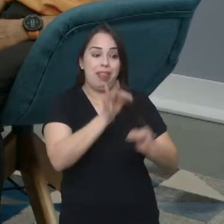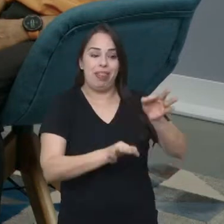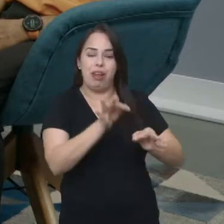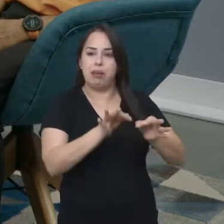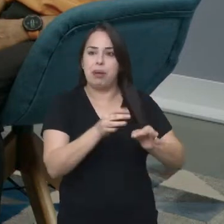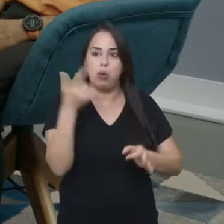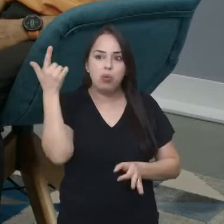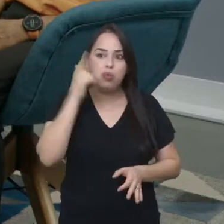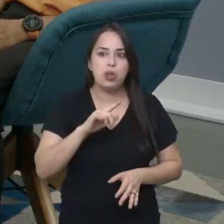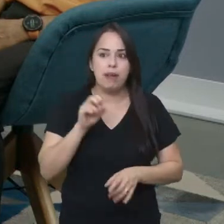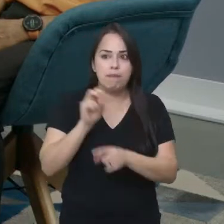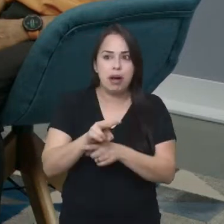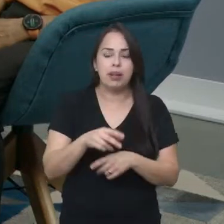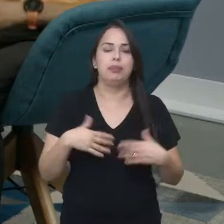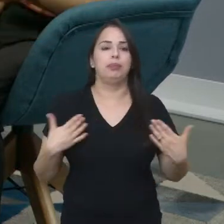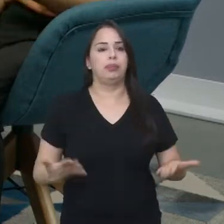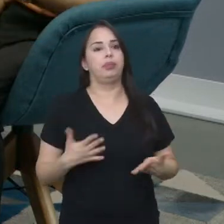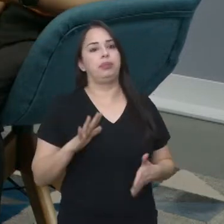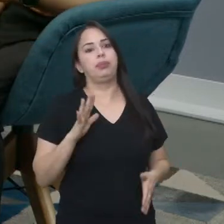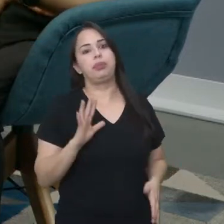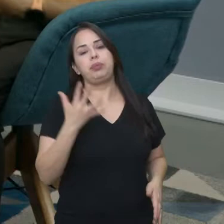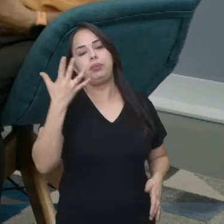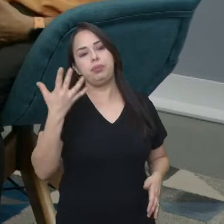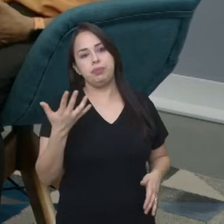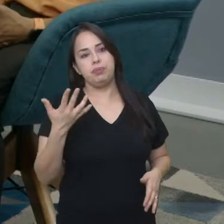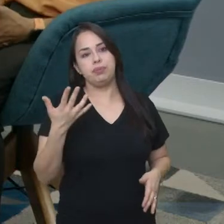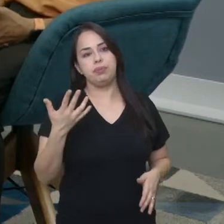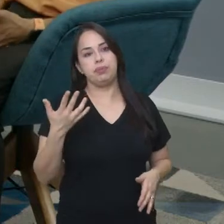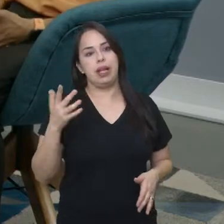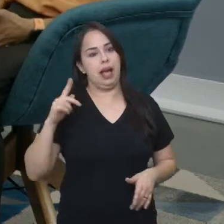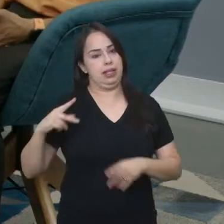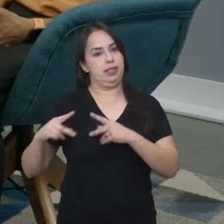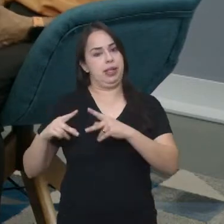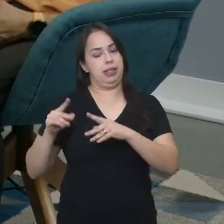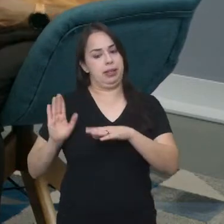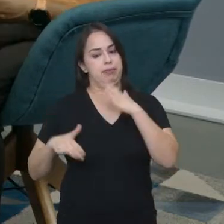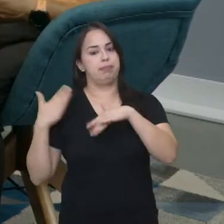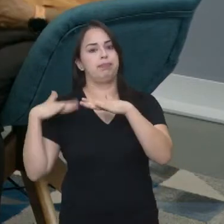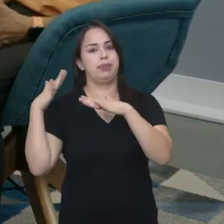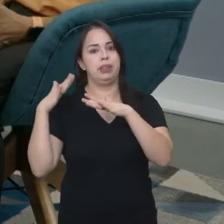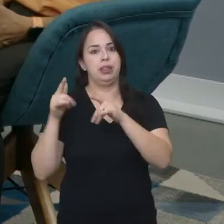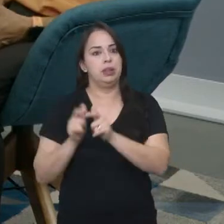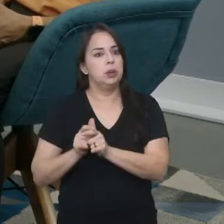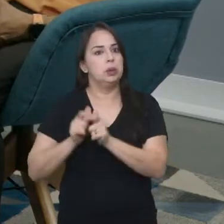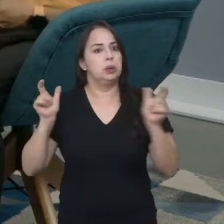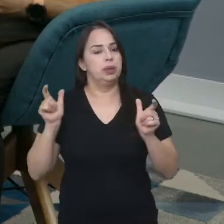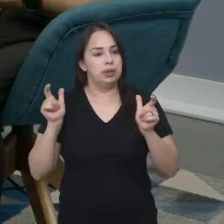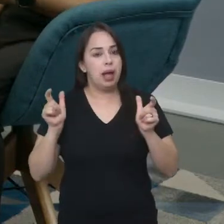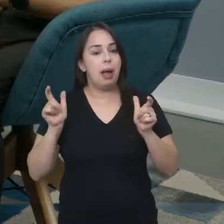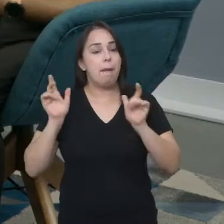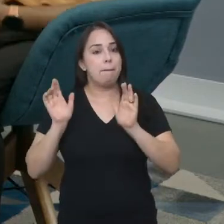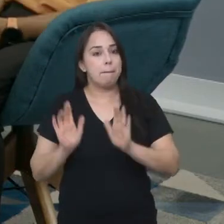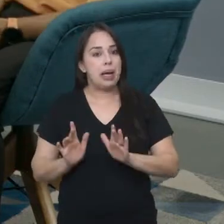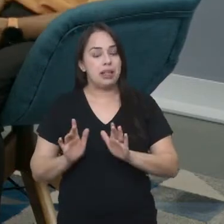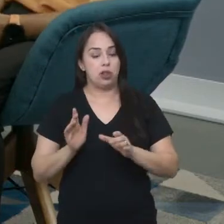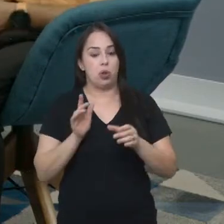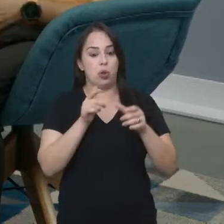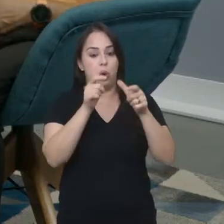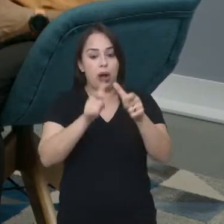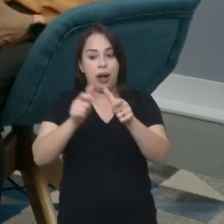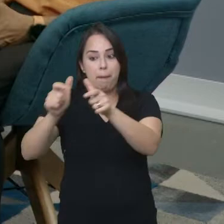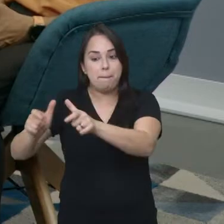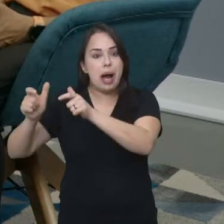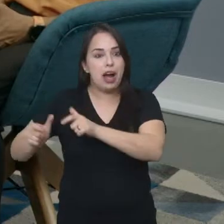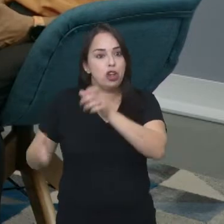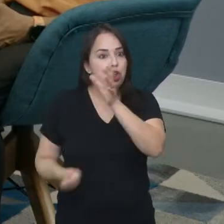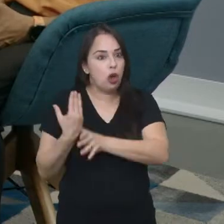essa vaga para o filho. O que acontece é assim, a cidade está em pleno desenvolvimento, né? Então a cidade cresce, mais bairros são criados,